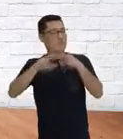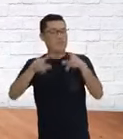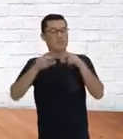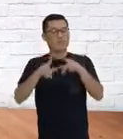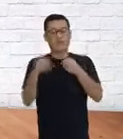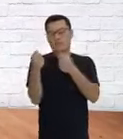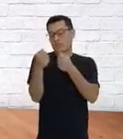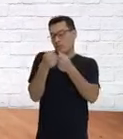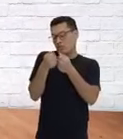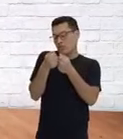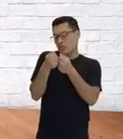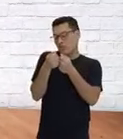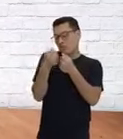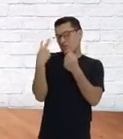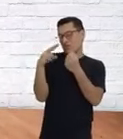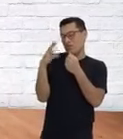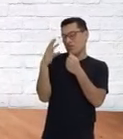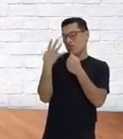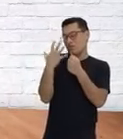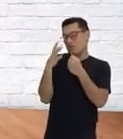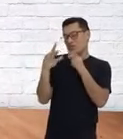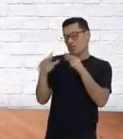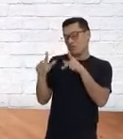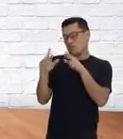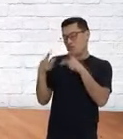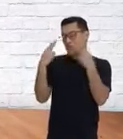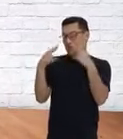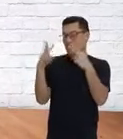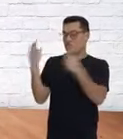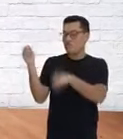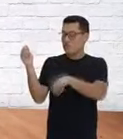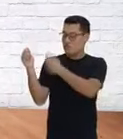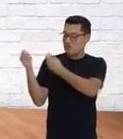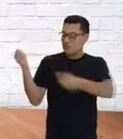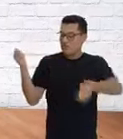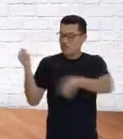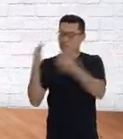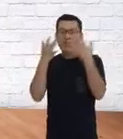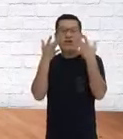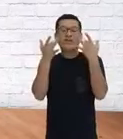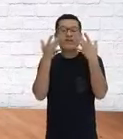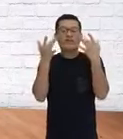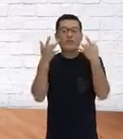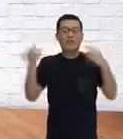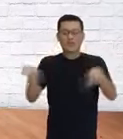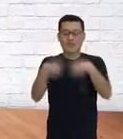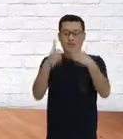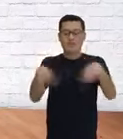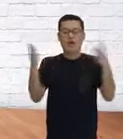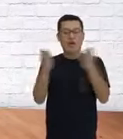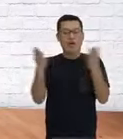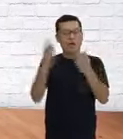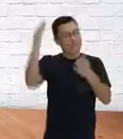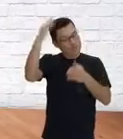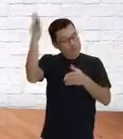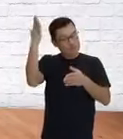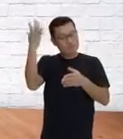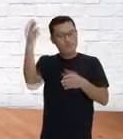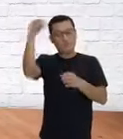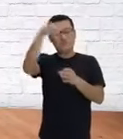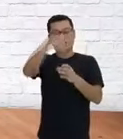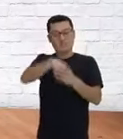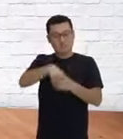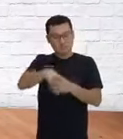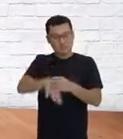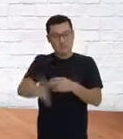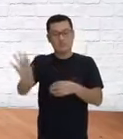ou aproximação daquilo que é a orquestra sinfônica é que hoje no Pará se concentra